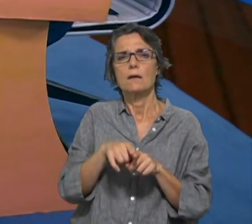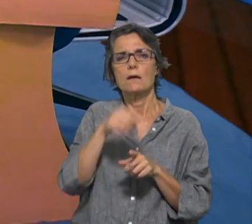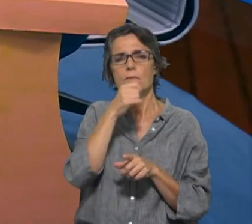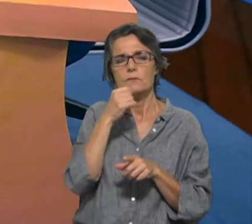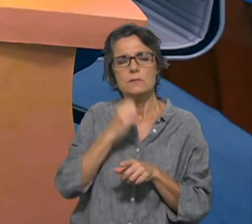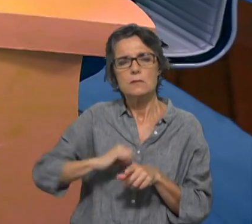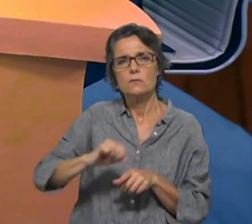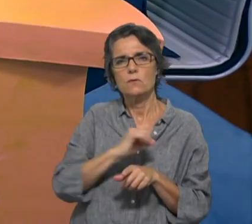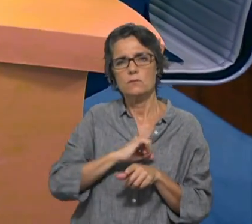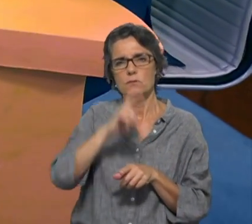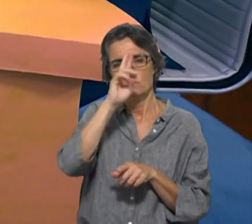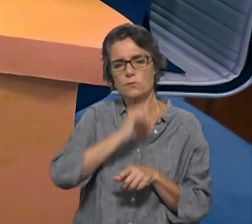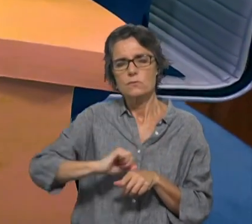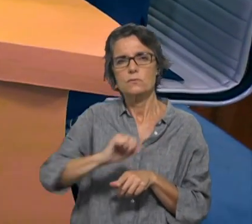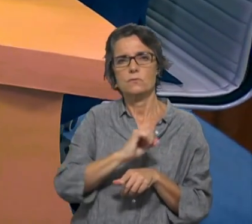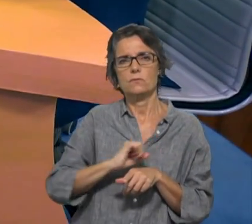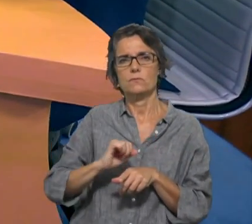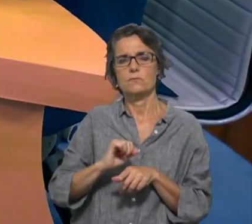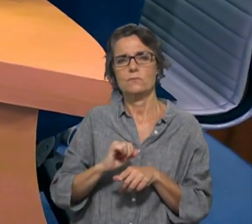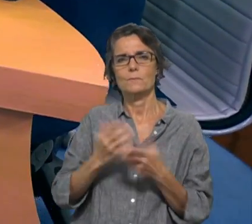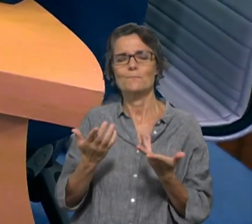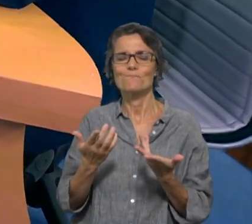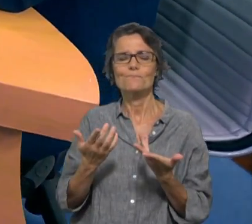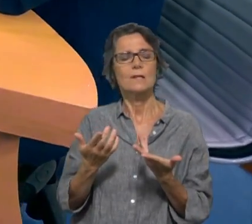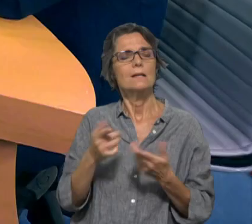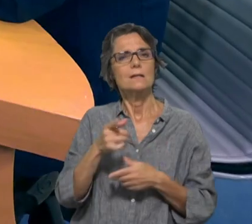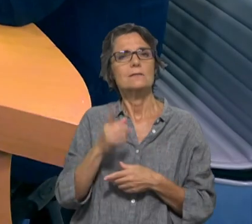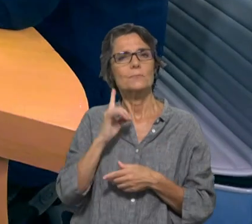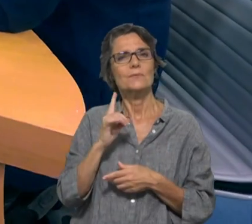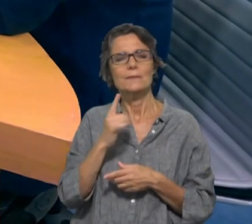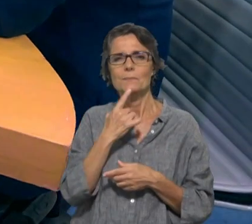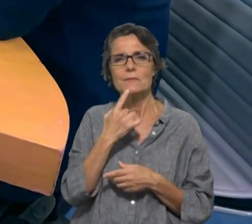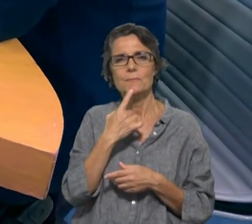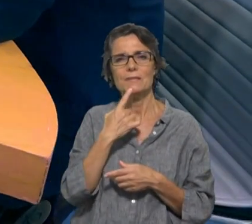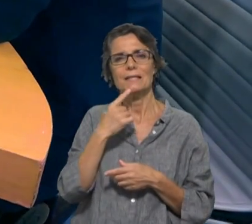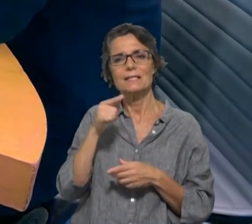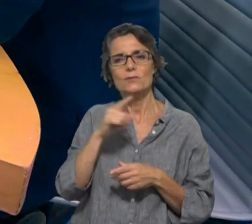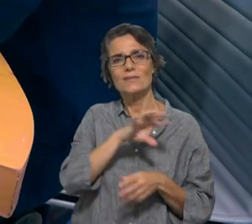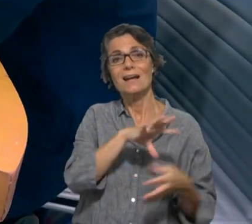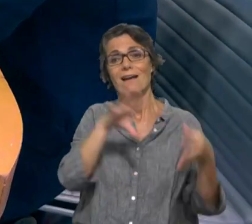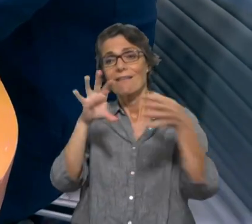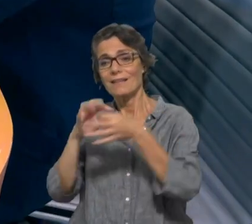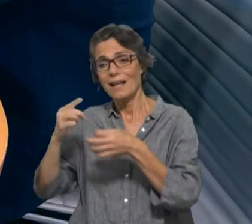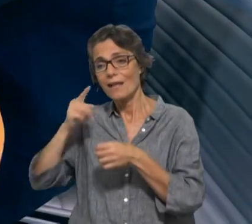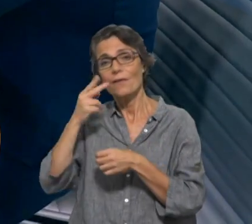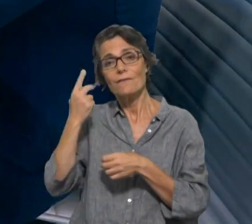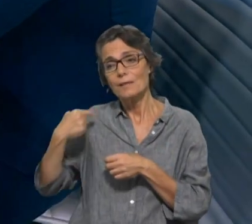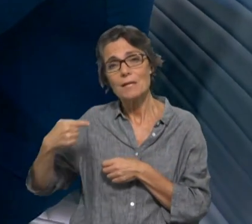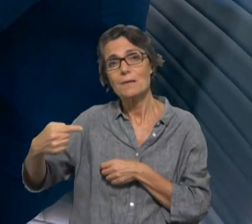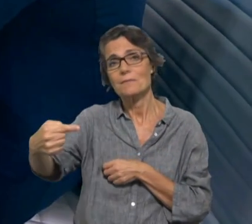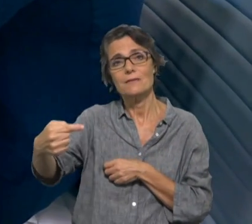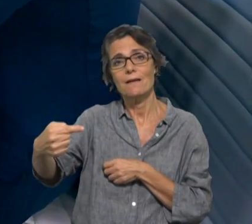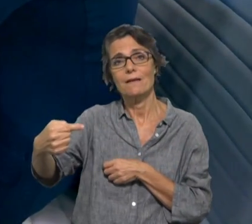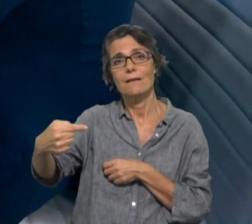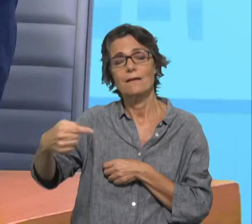na verdade, a nossa vida oferecida e entregue, poucas vezes também. E a própria comunhão, não é? Que nos devia tornar